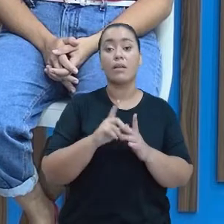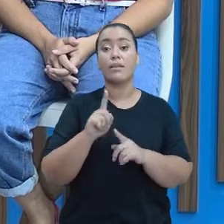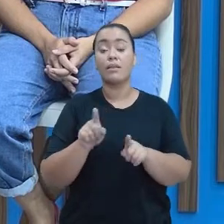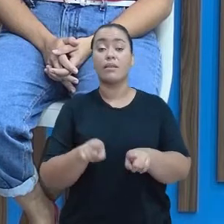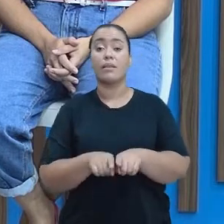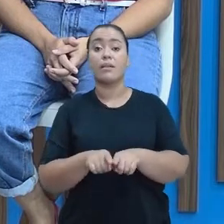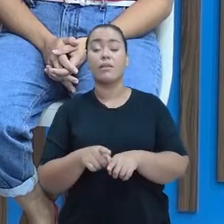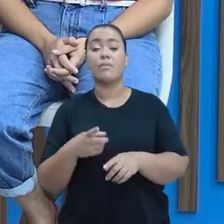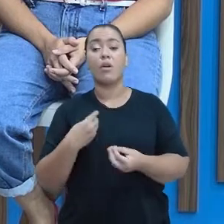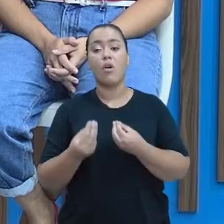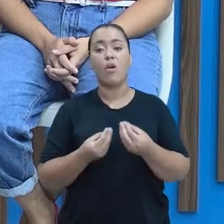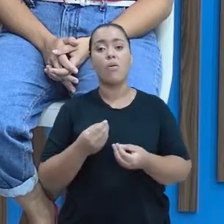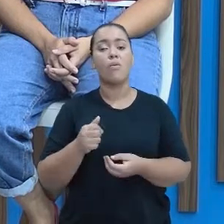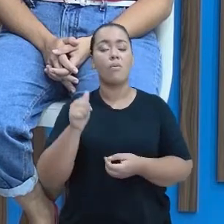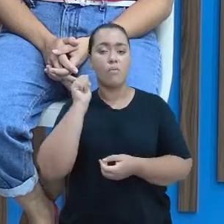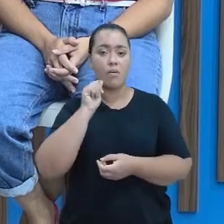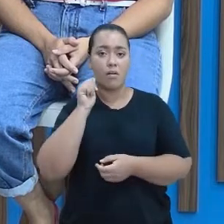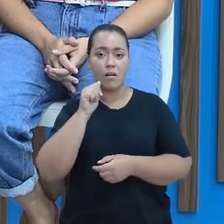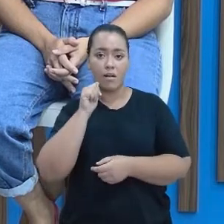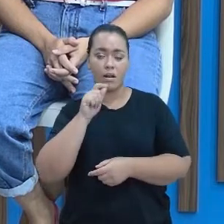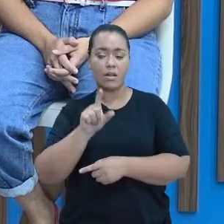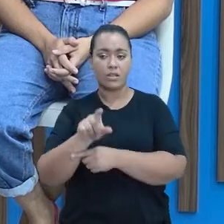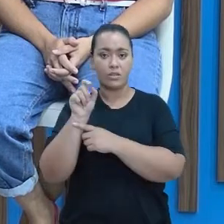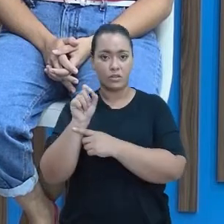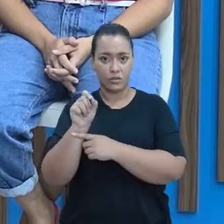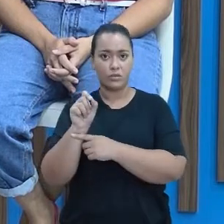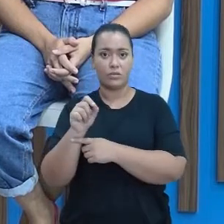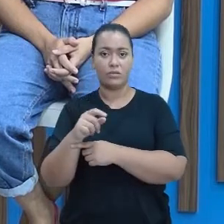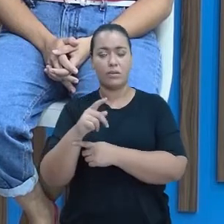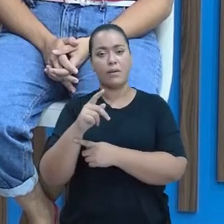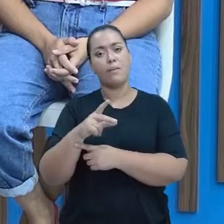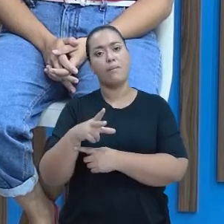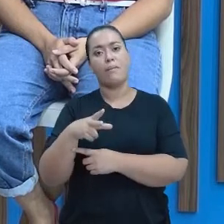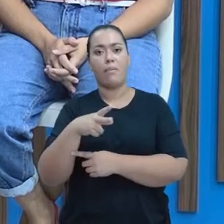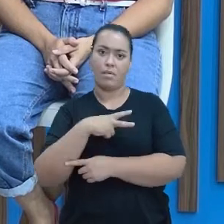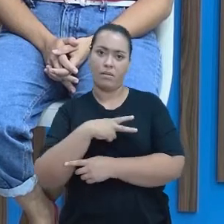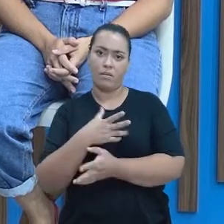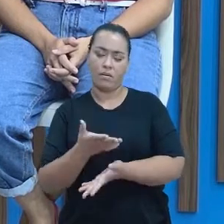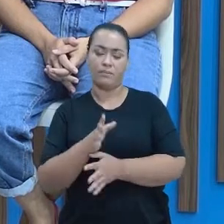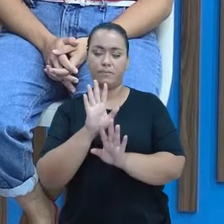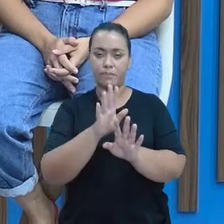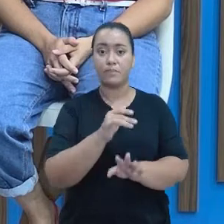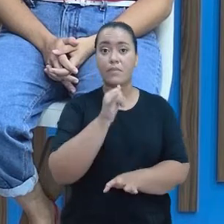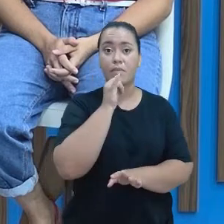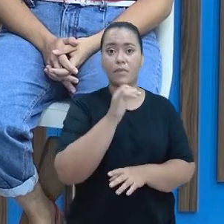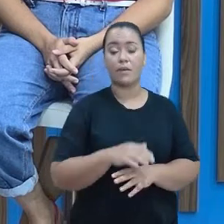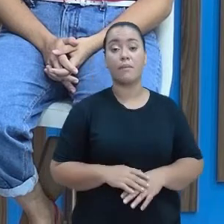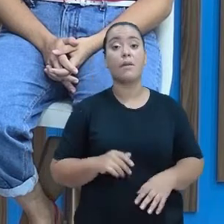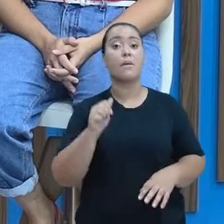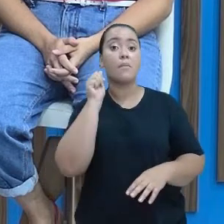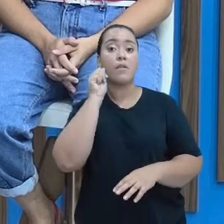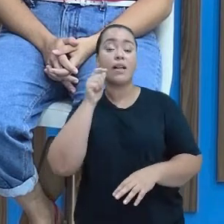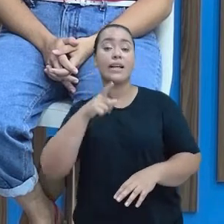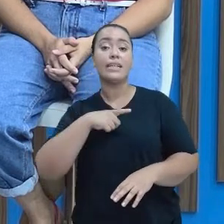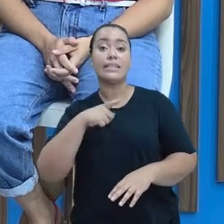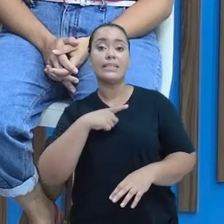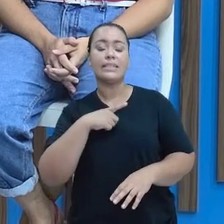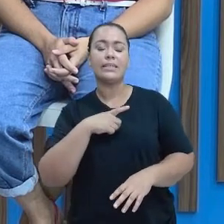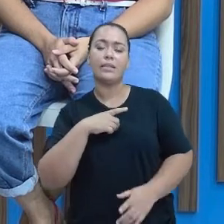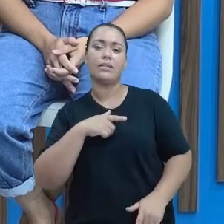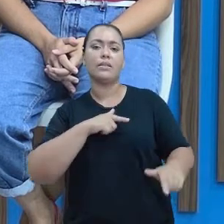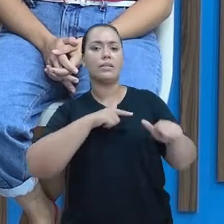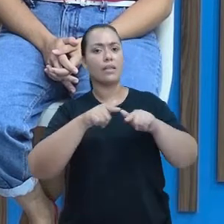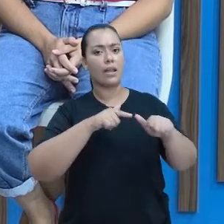mulheres e vai interferir principalmente nas suas escolhas pessoais. Por exemplo, aquelas que têm uma